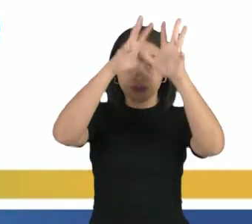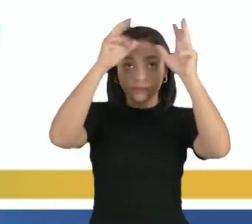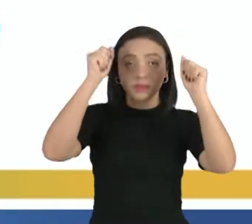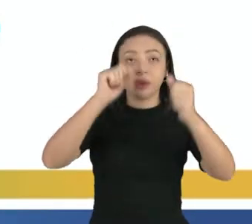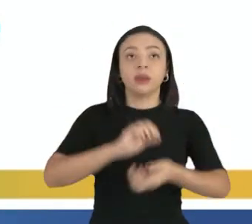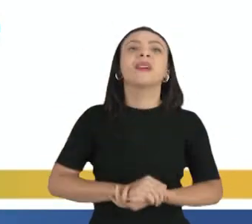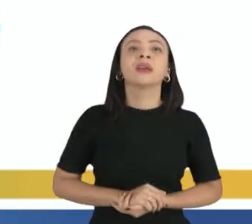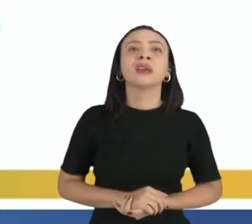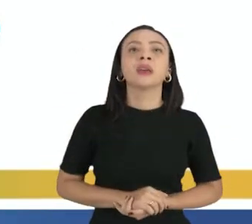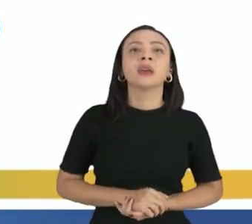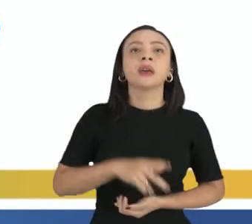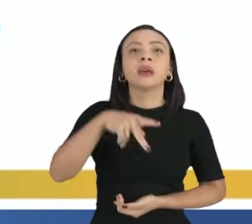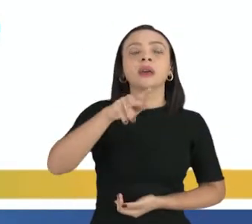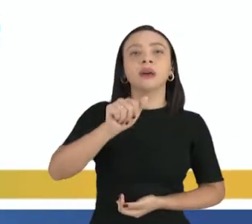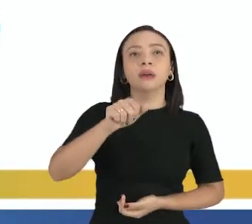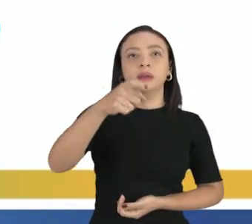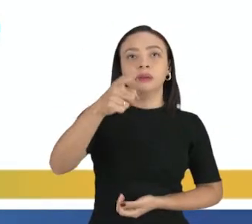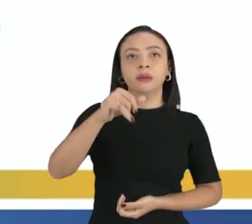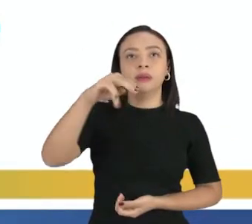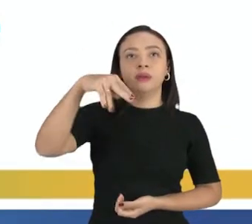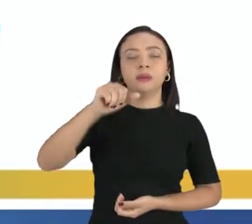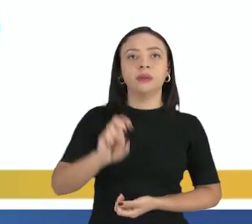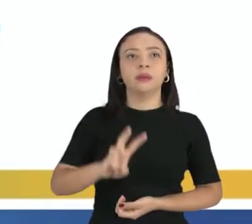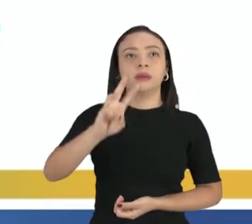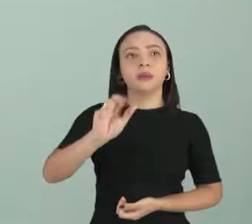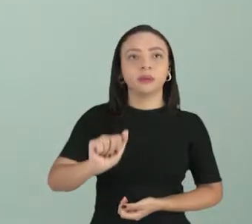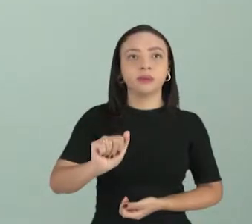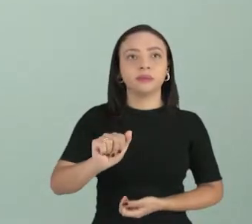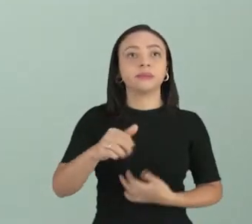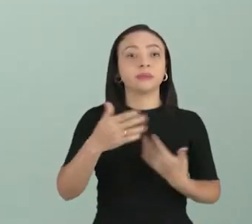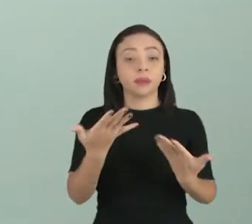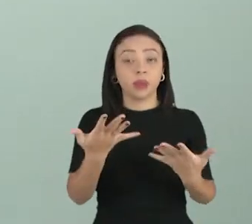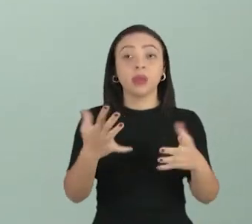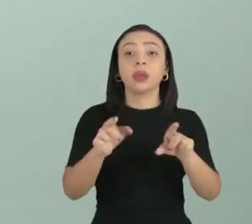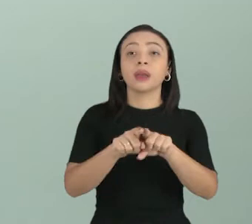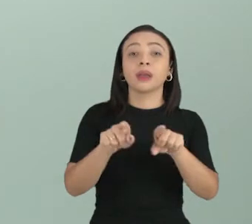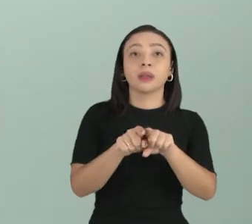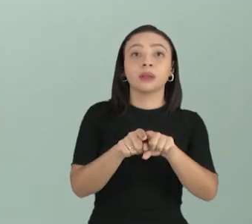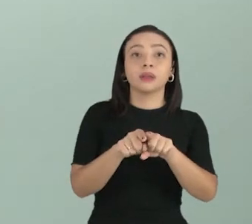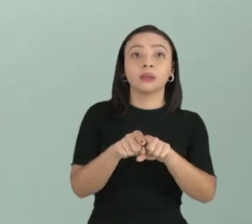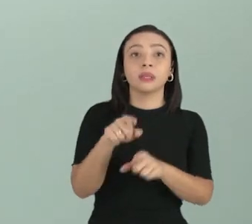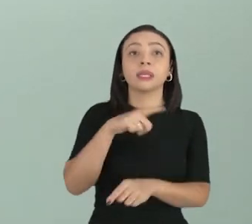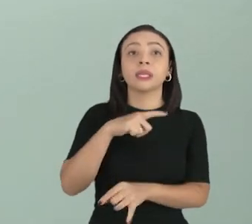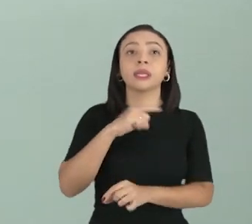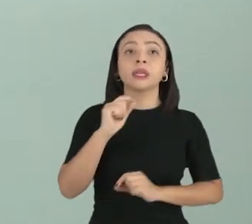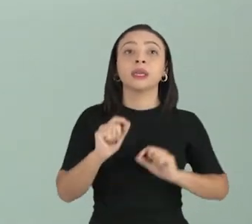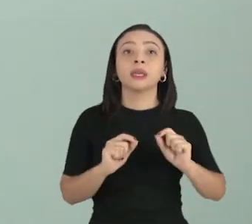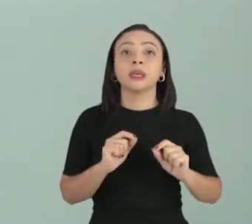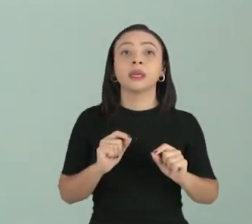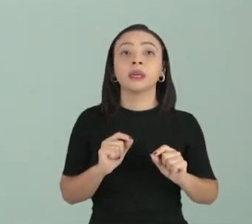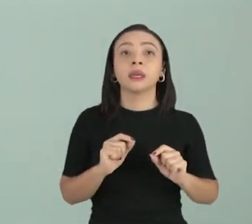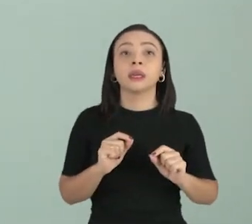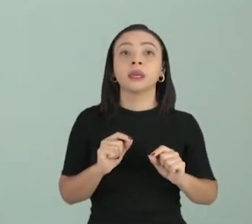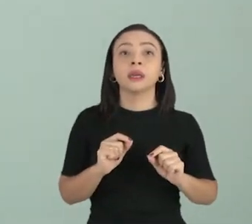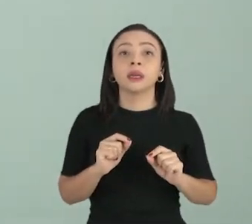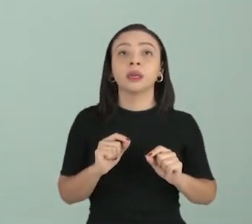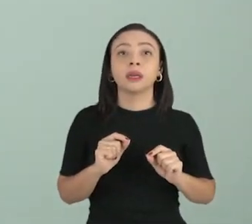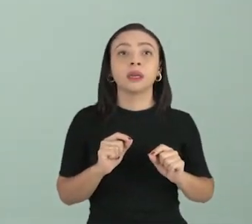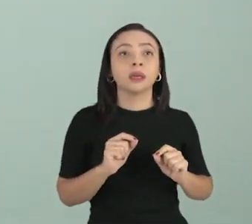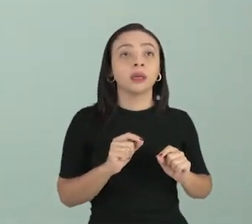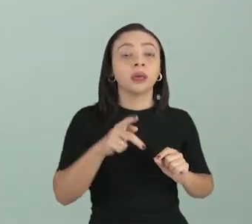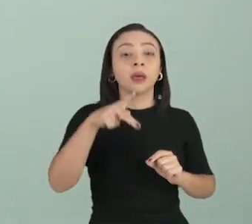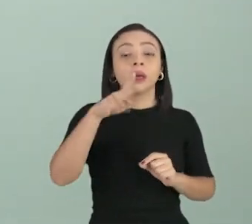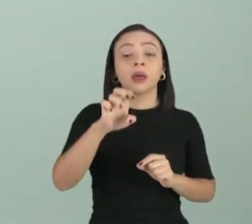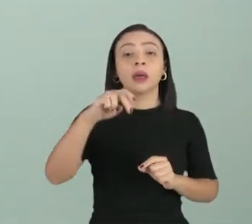os Kaxinawá, o povo Runicuim, que tem os seus quenês, né? Os quenês